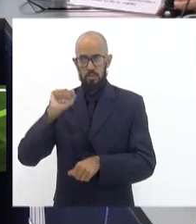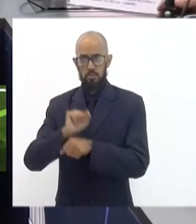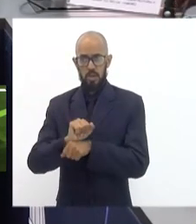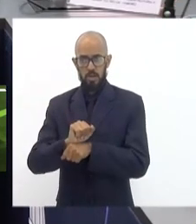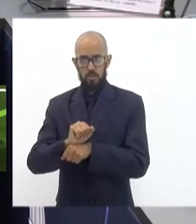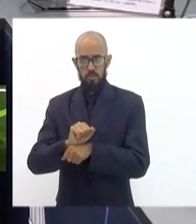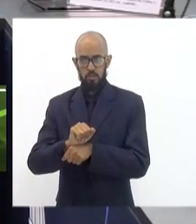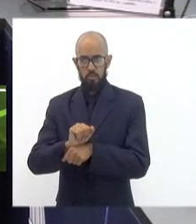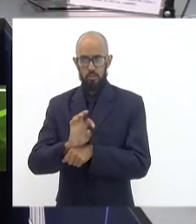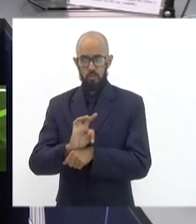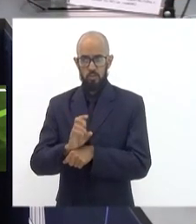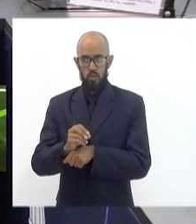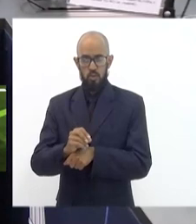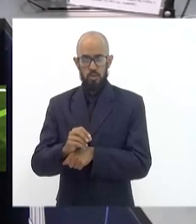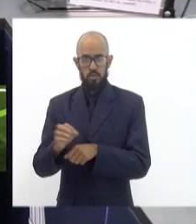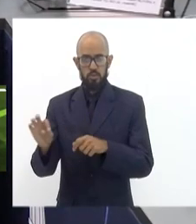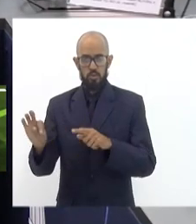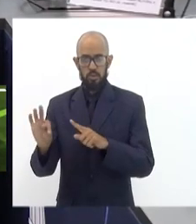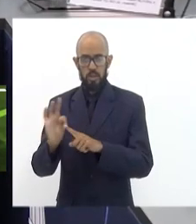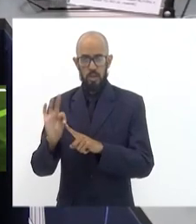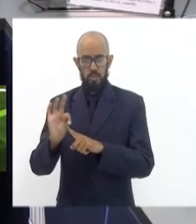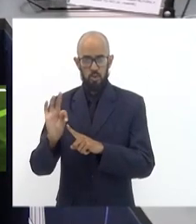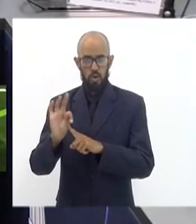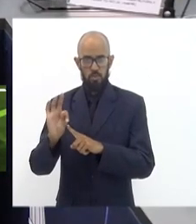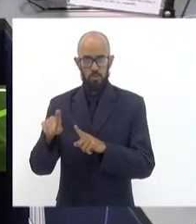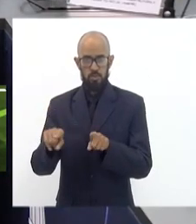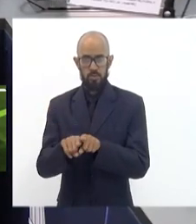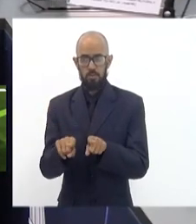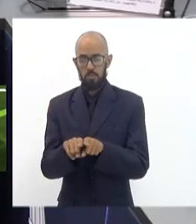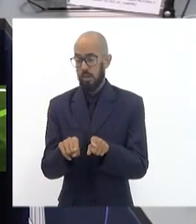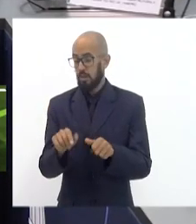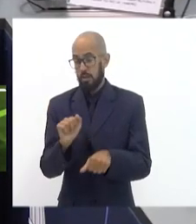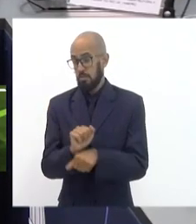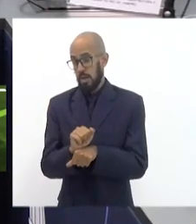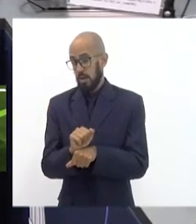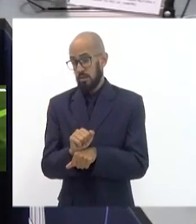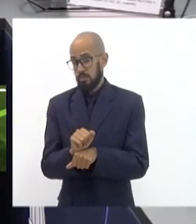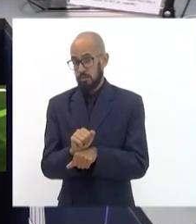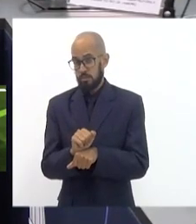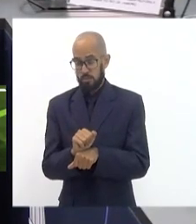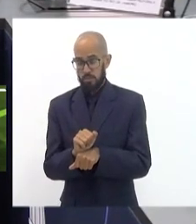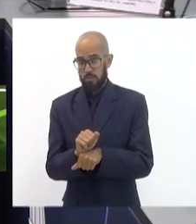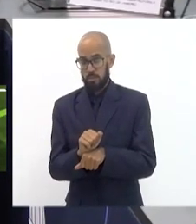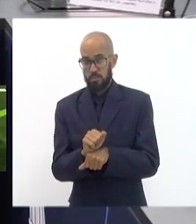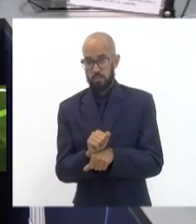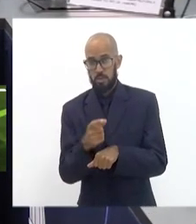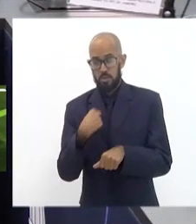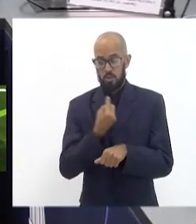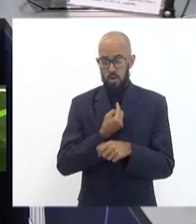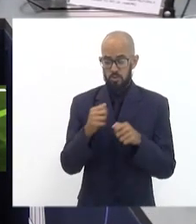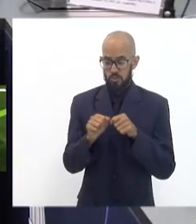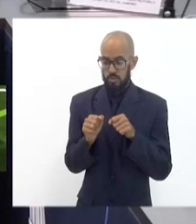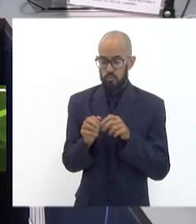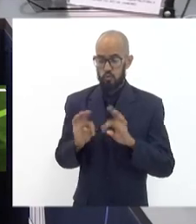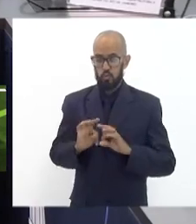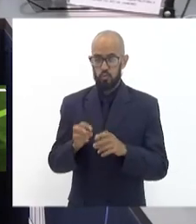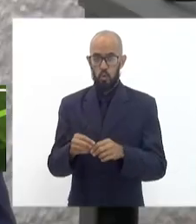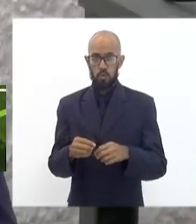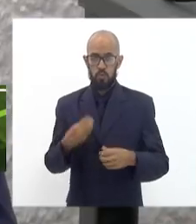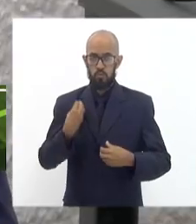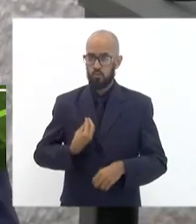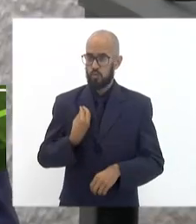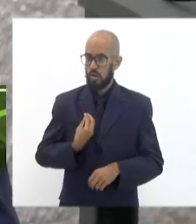todas as encostas de Teresópolis ainda da região também estão parados nós colocamos todas para andar eles estamos